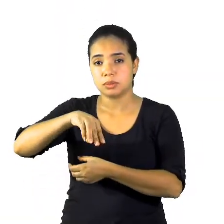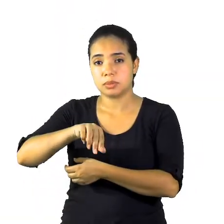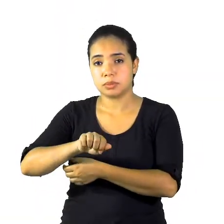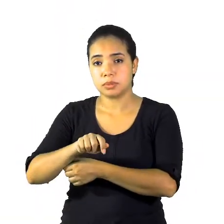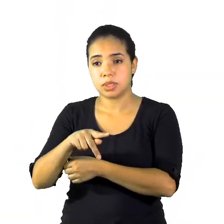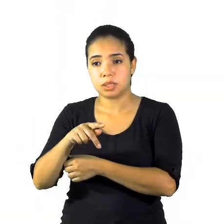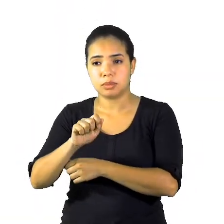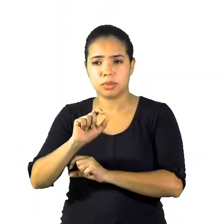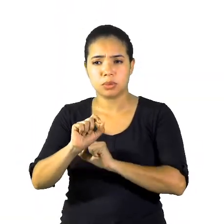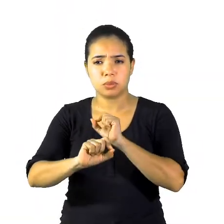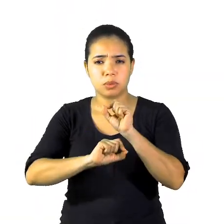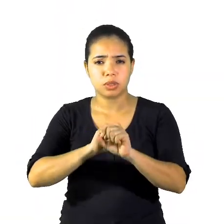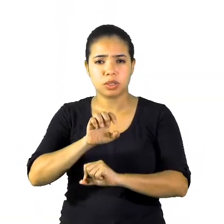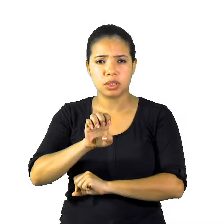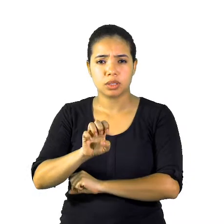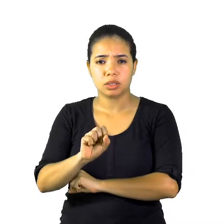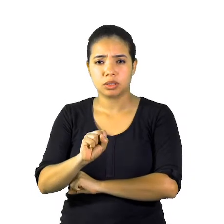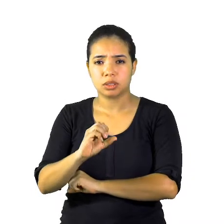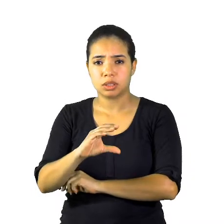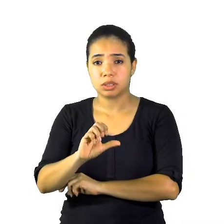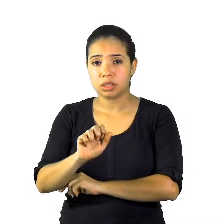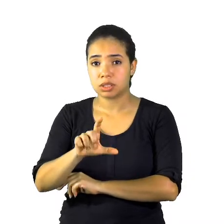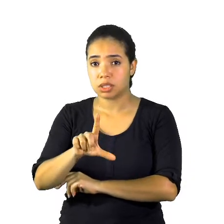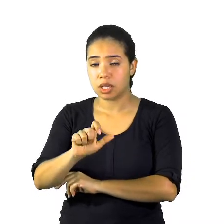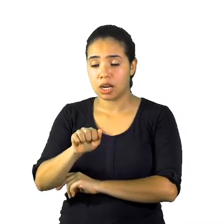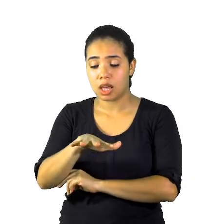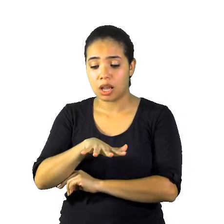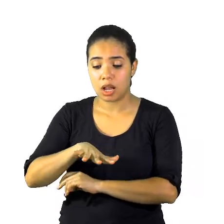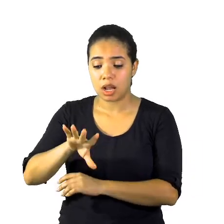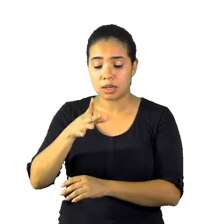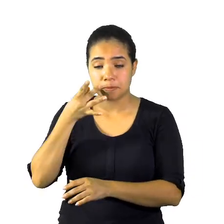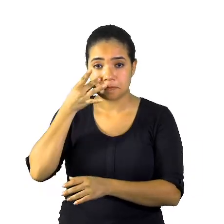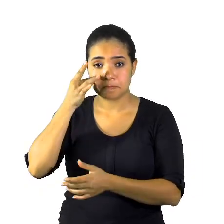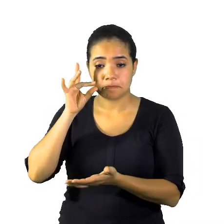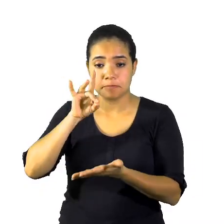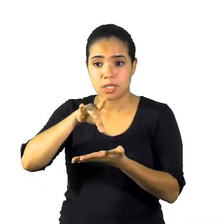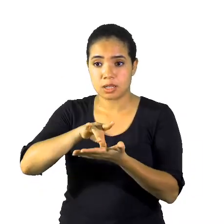O que é a escala? É a proporção entre a área real e a